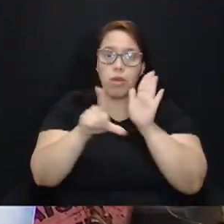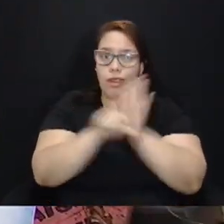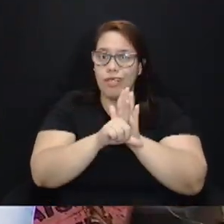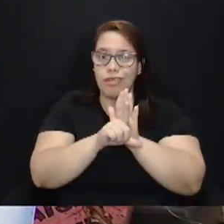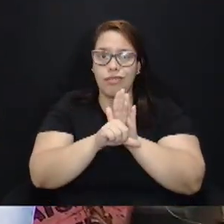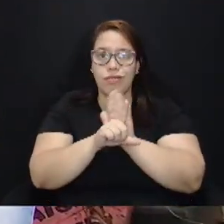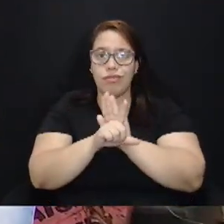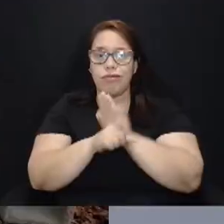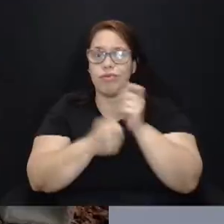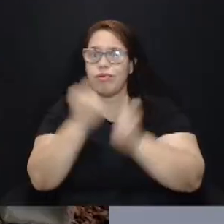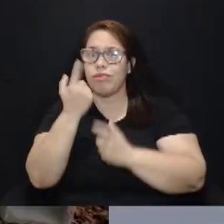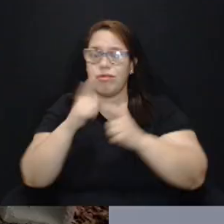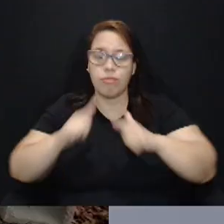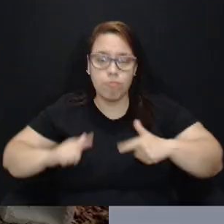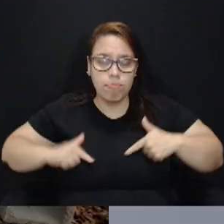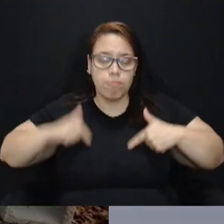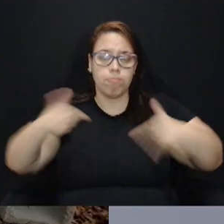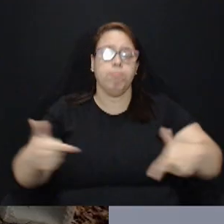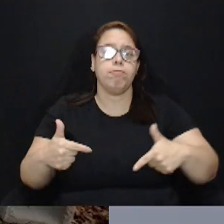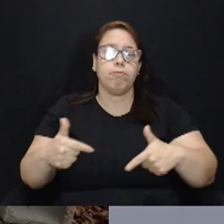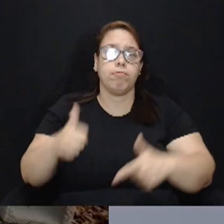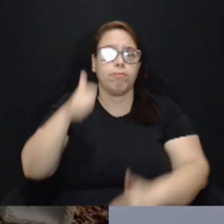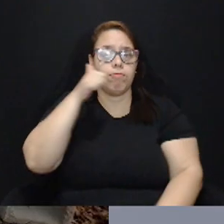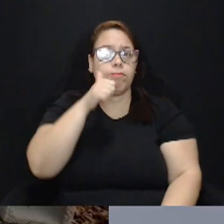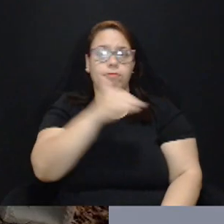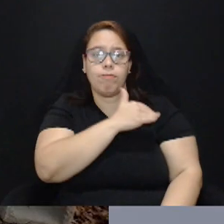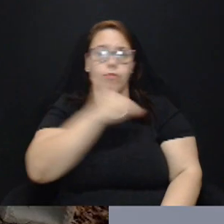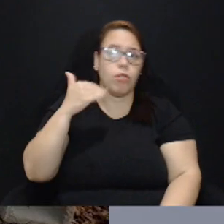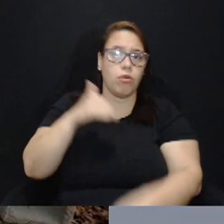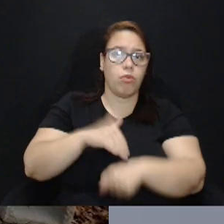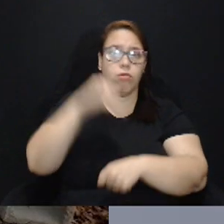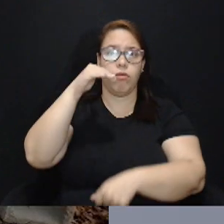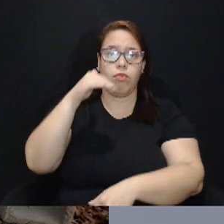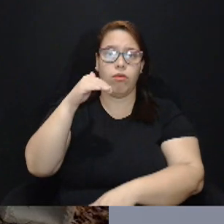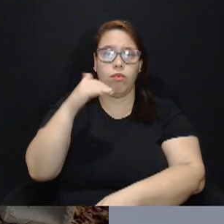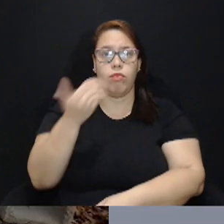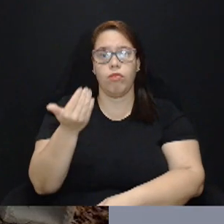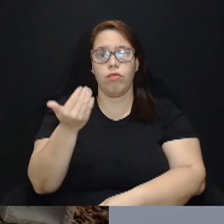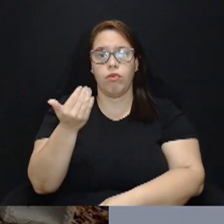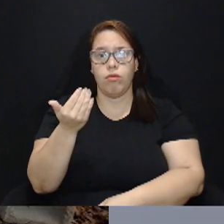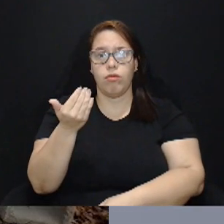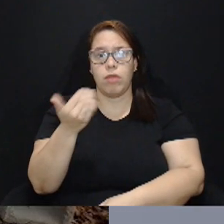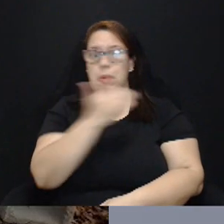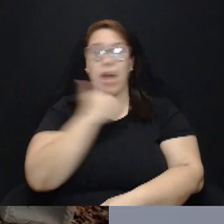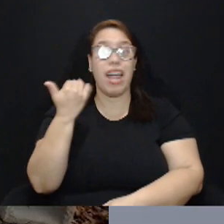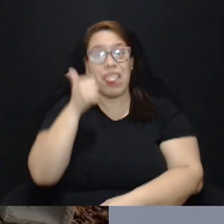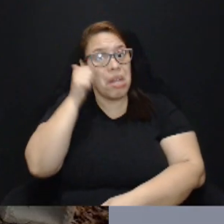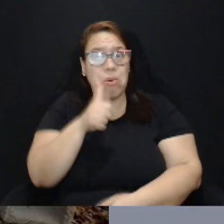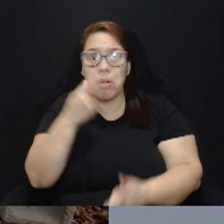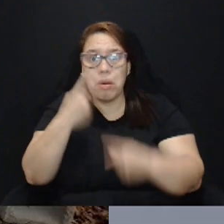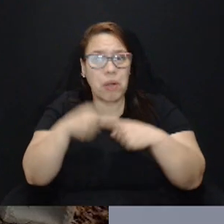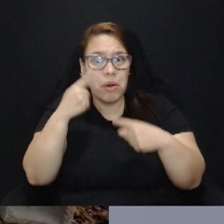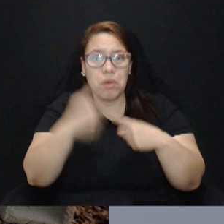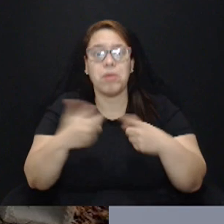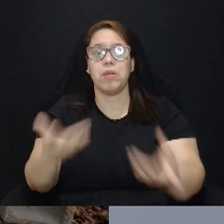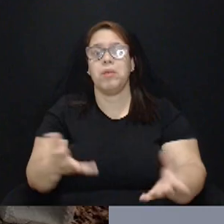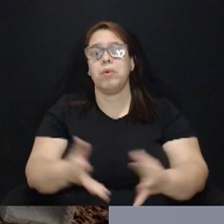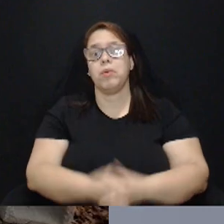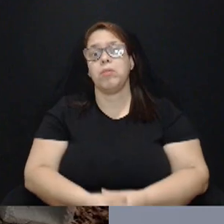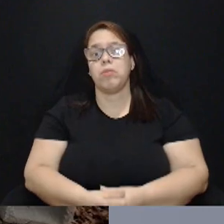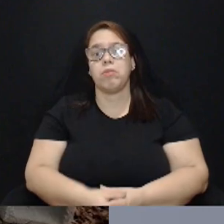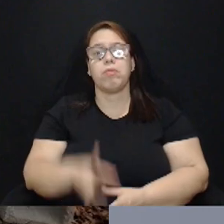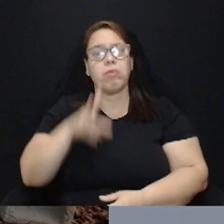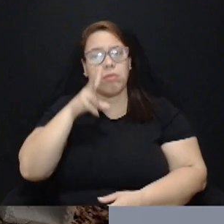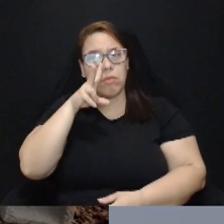para lutar, para que as mulheres não morressem mais, que não pode matar mulheres. É uma coisa de forte, de dor, de